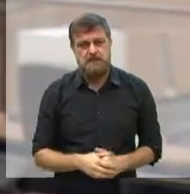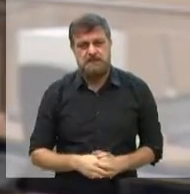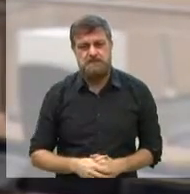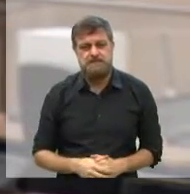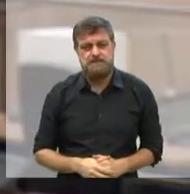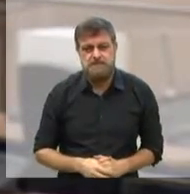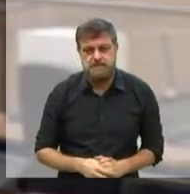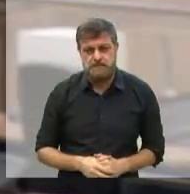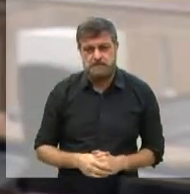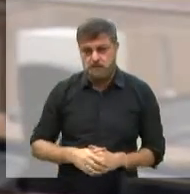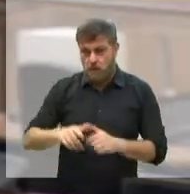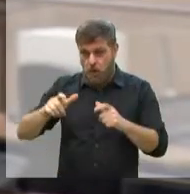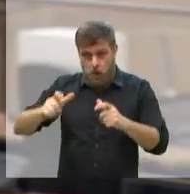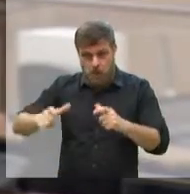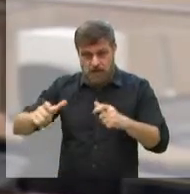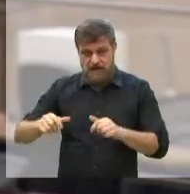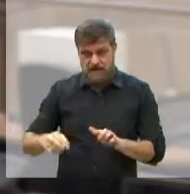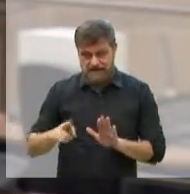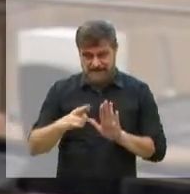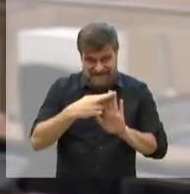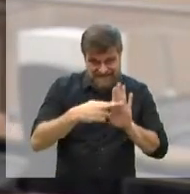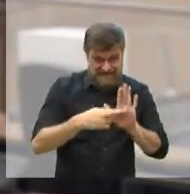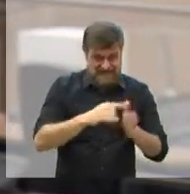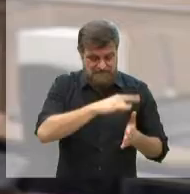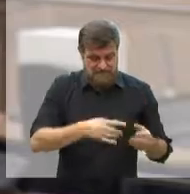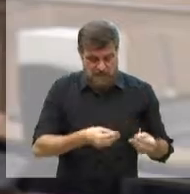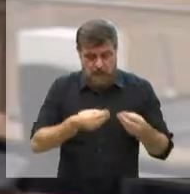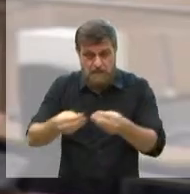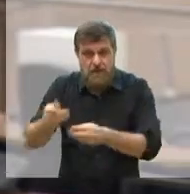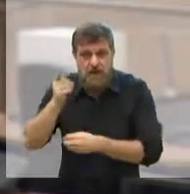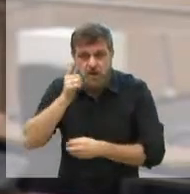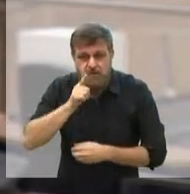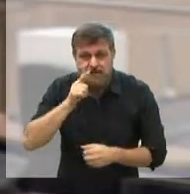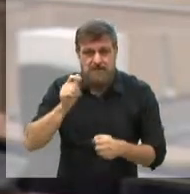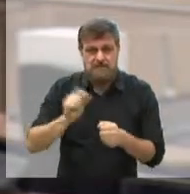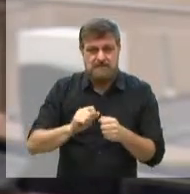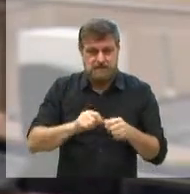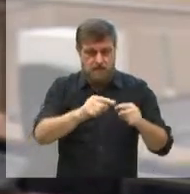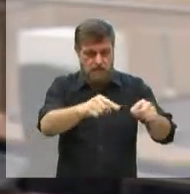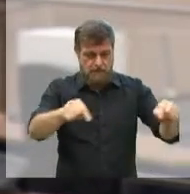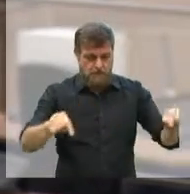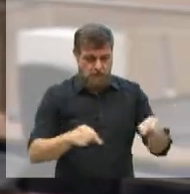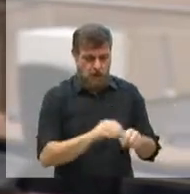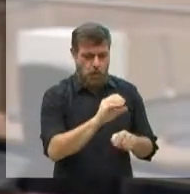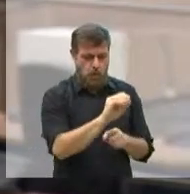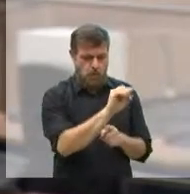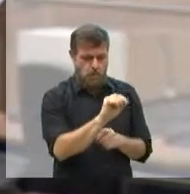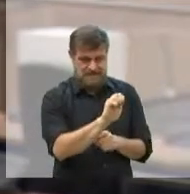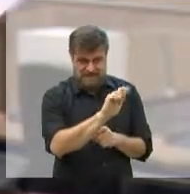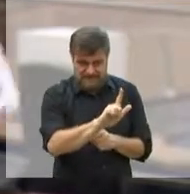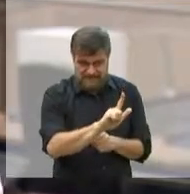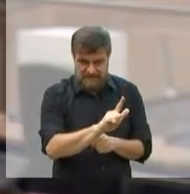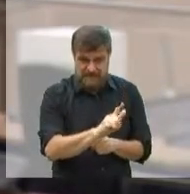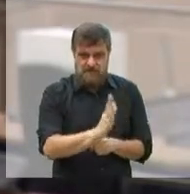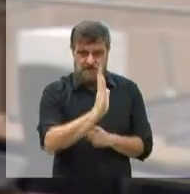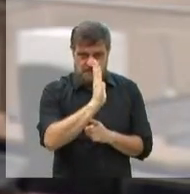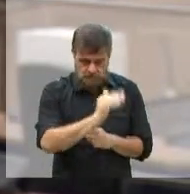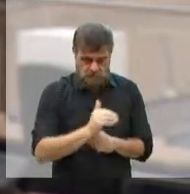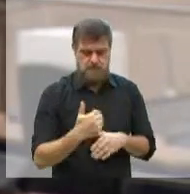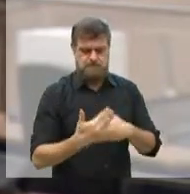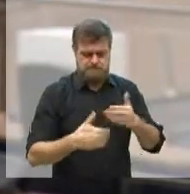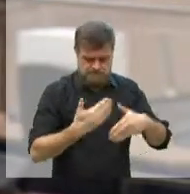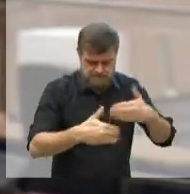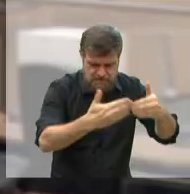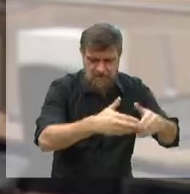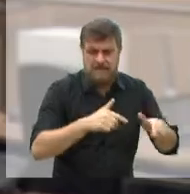um importante ator no contexto da regularização fundiária, que, tirando o Osiel, que já está muito bem andado, porque era uma gleba única, já é